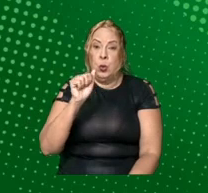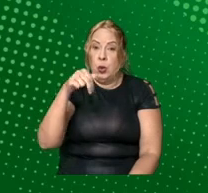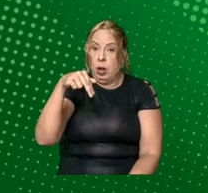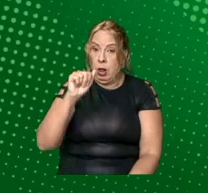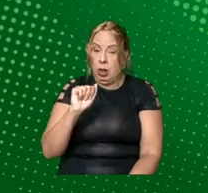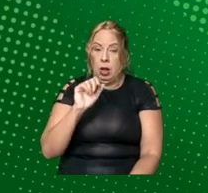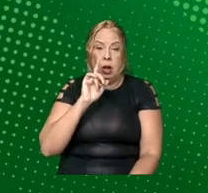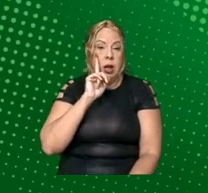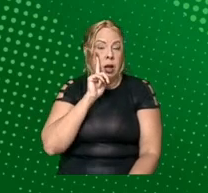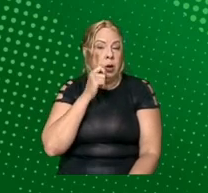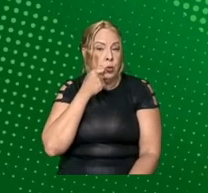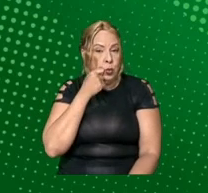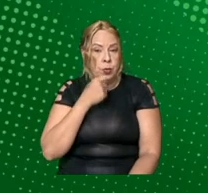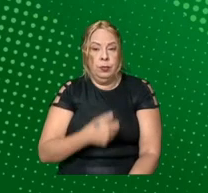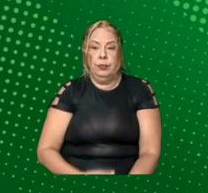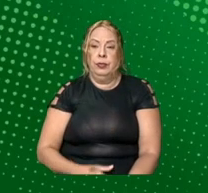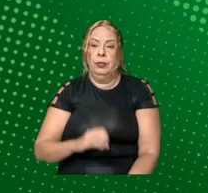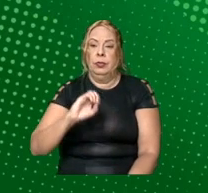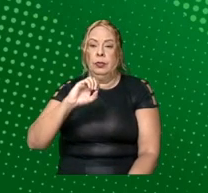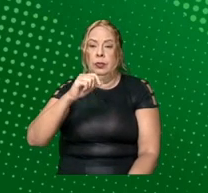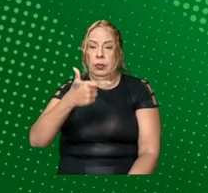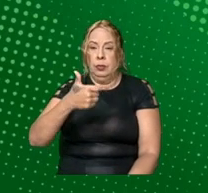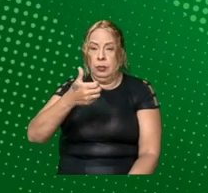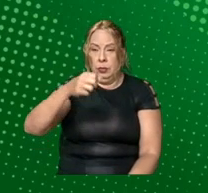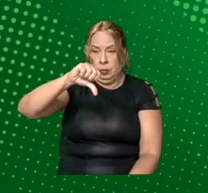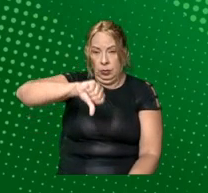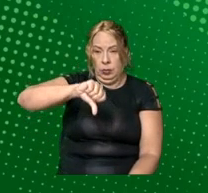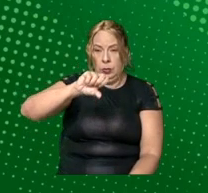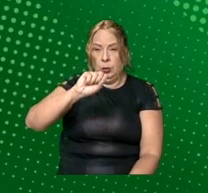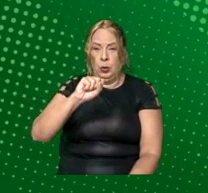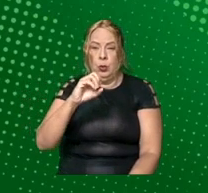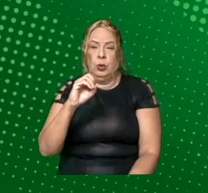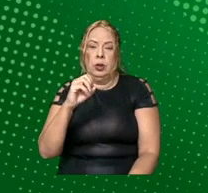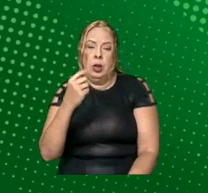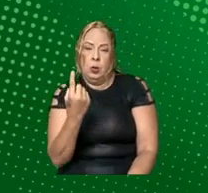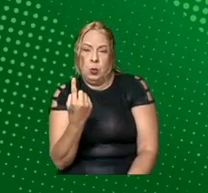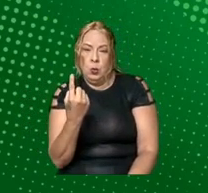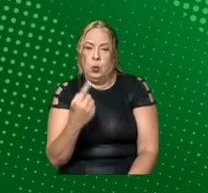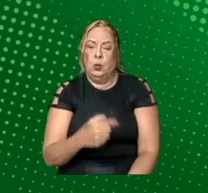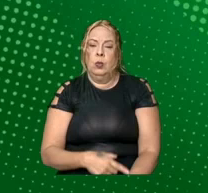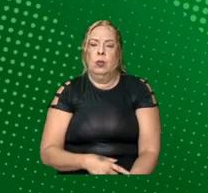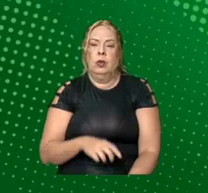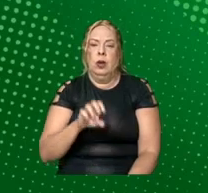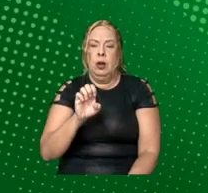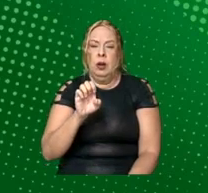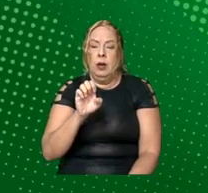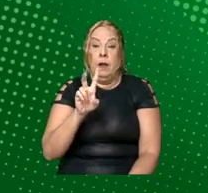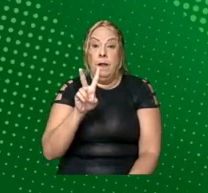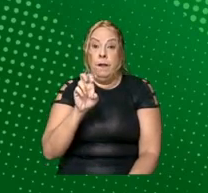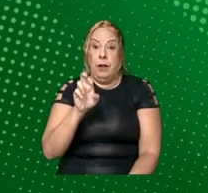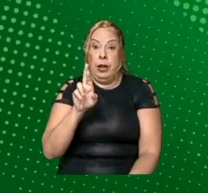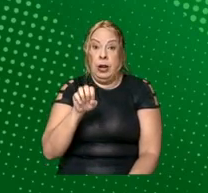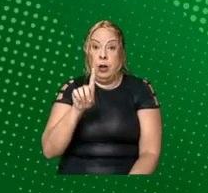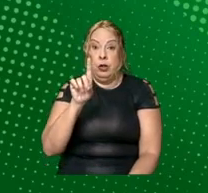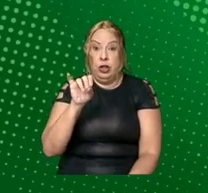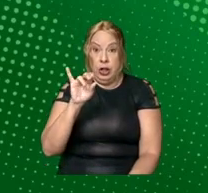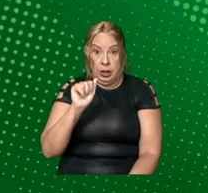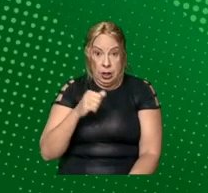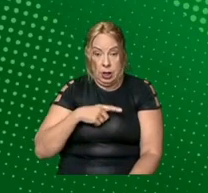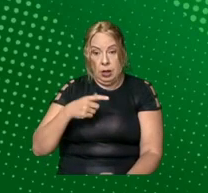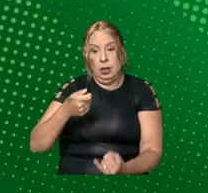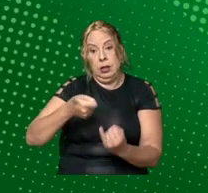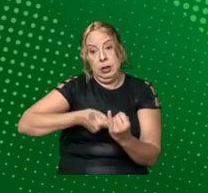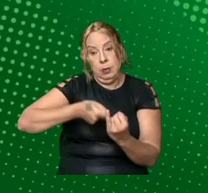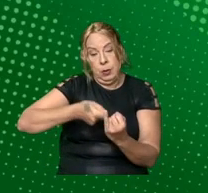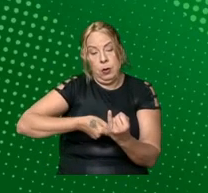E por aqui, 029801, alô, Veraldina de Itaporanga. Mulher, Elido, foi Pé Quente, você